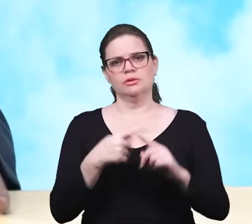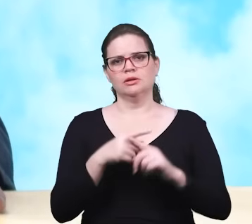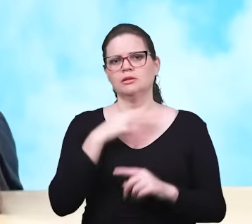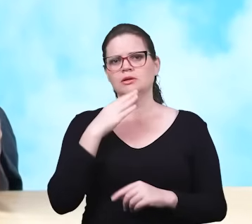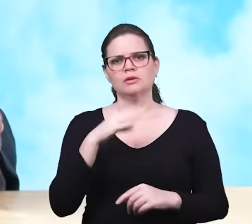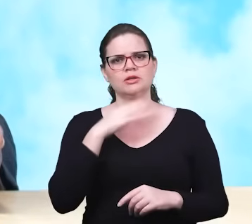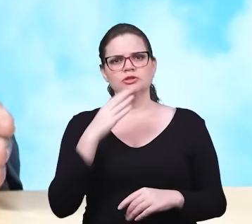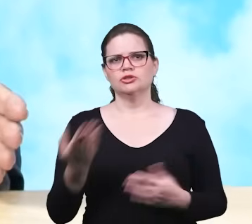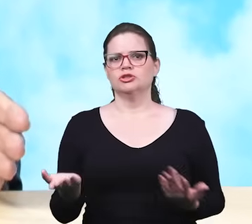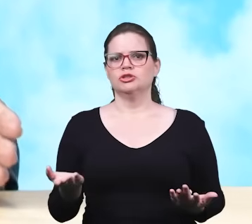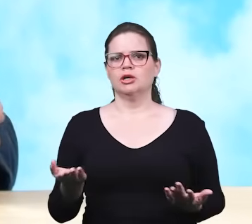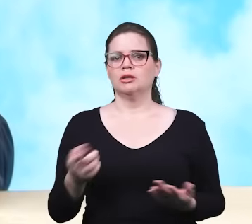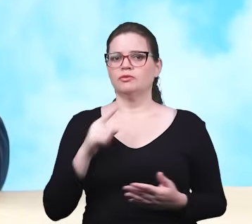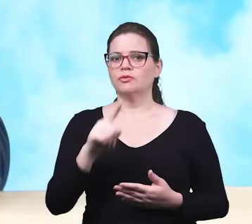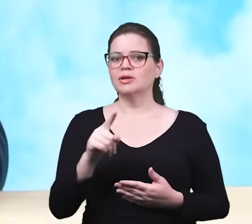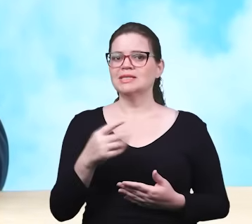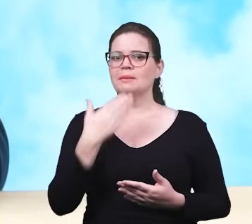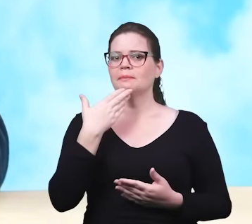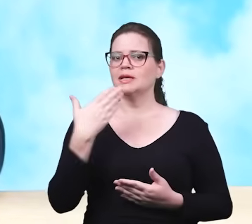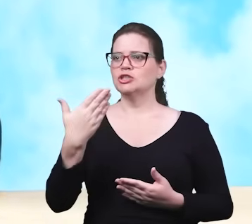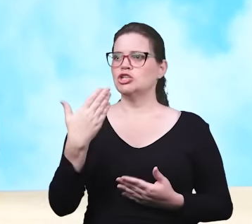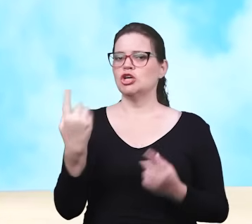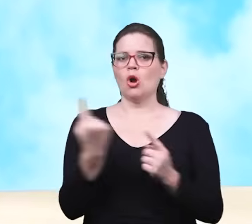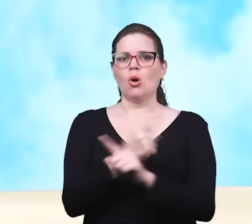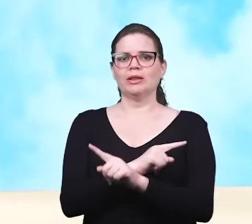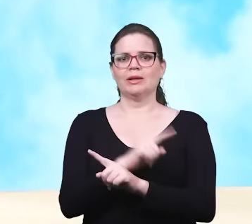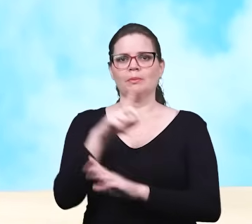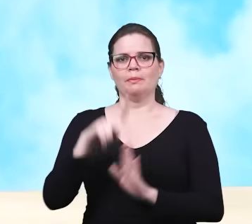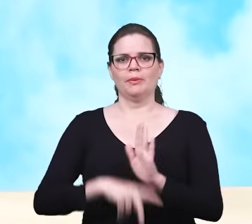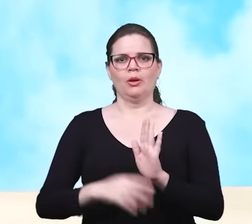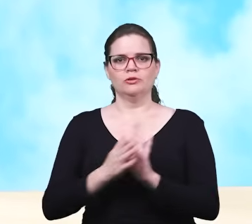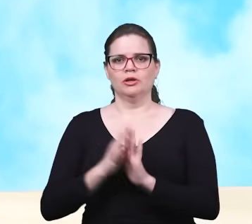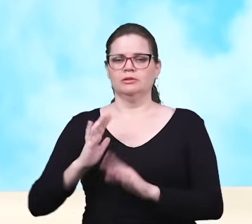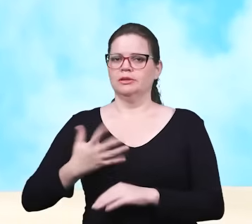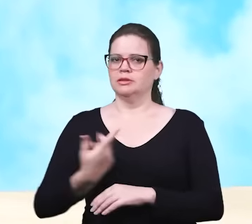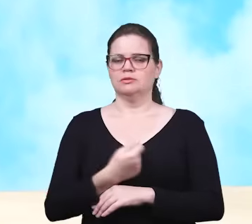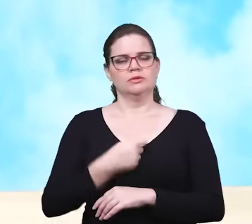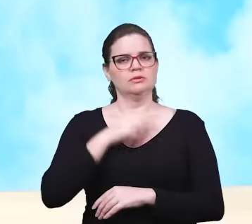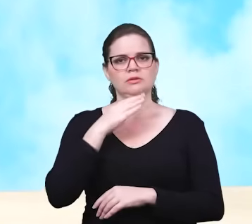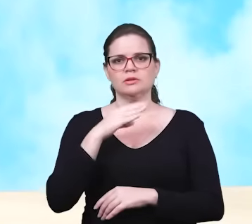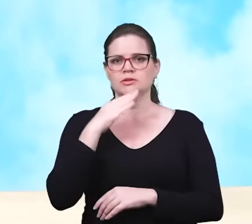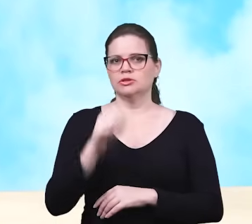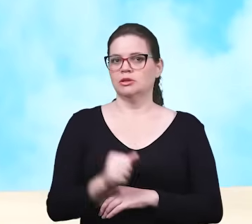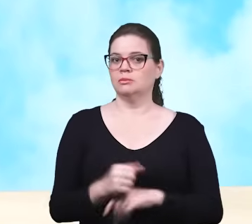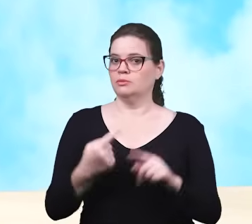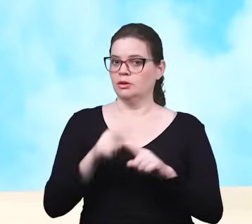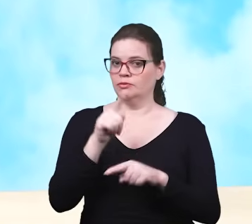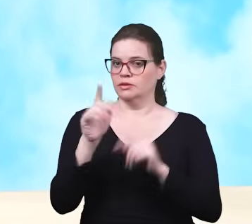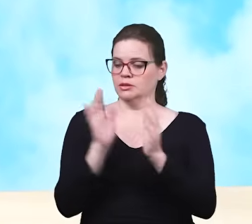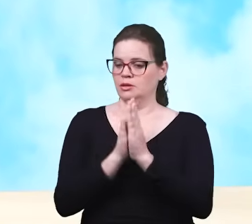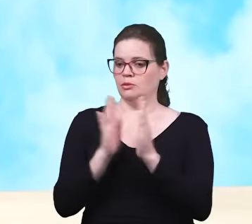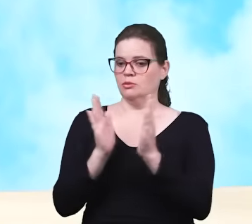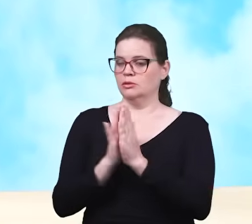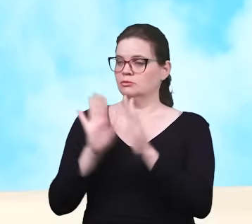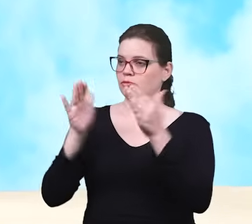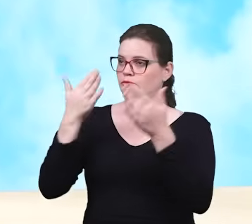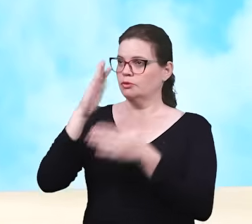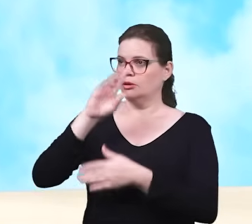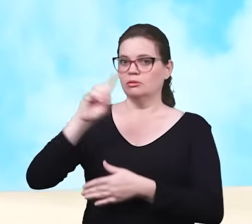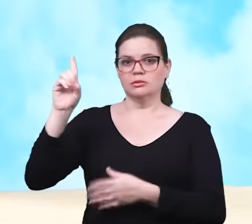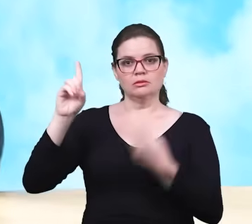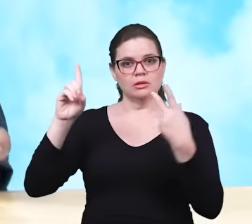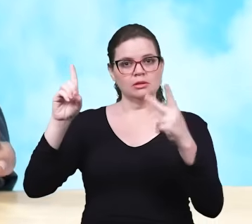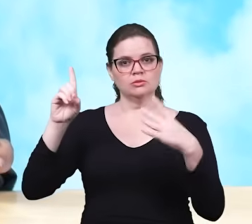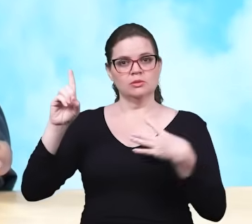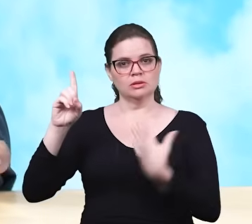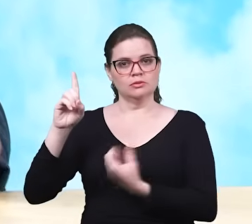crente pedir fora do que é o projeto da salvação. Você está orando para o Deus da sua salvação. Tudo o que